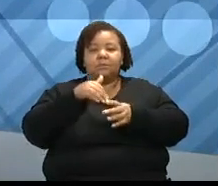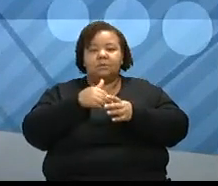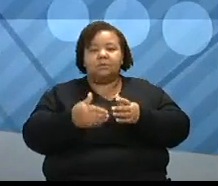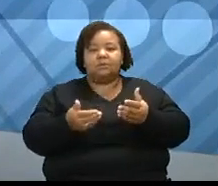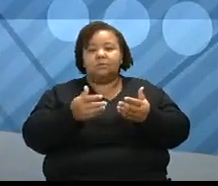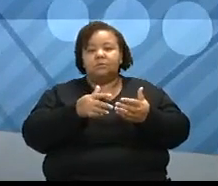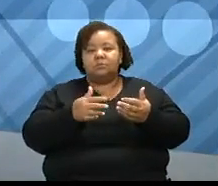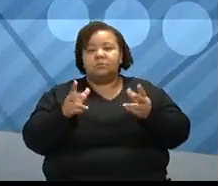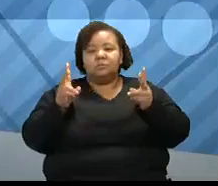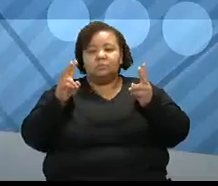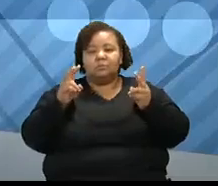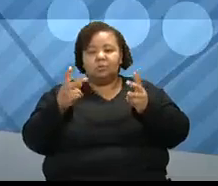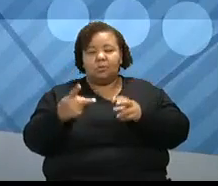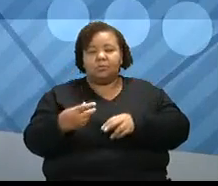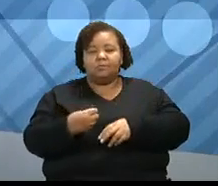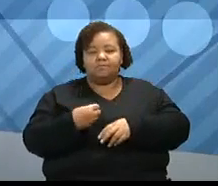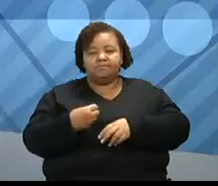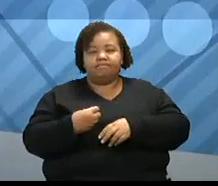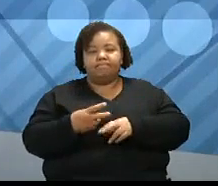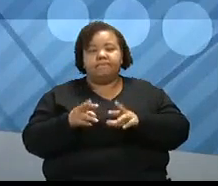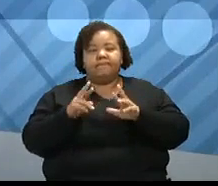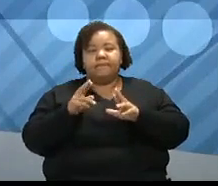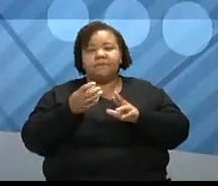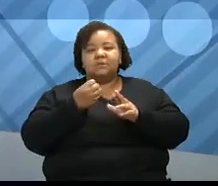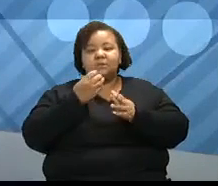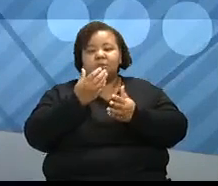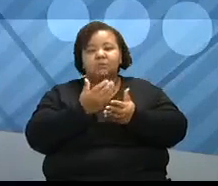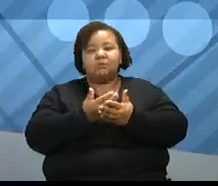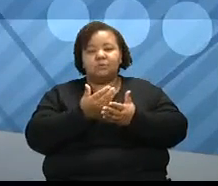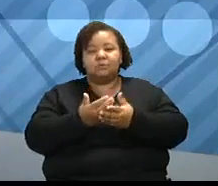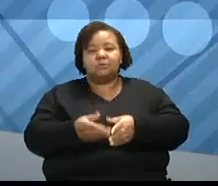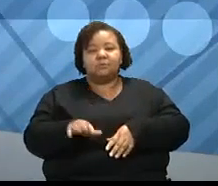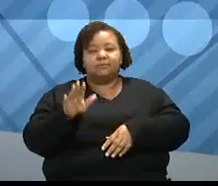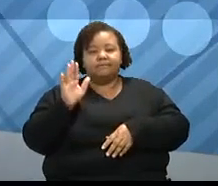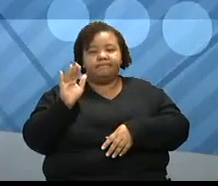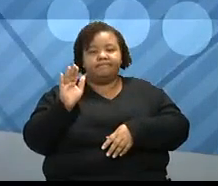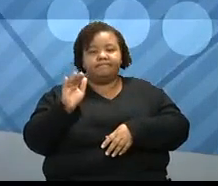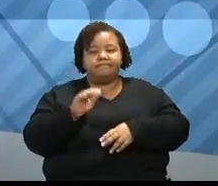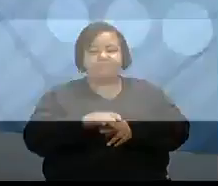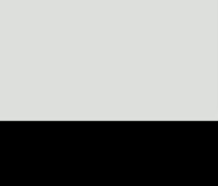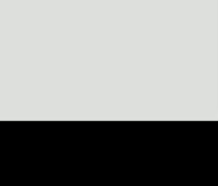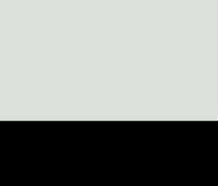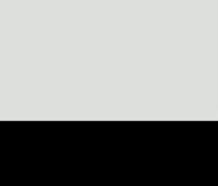nos vários tópicos presentes. Desejo a você bons estudos e até a próxima!